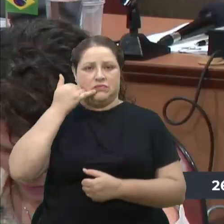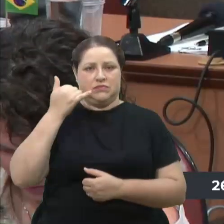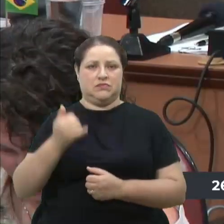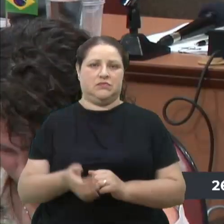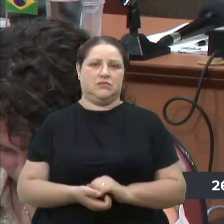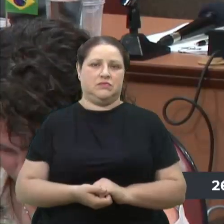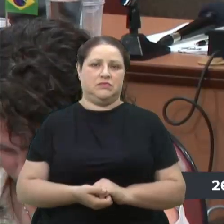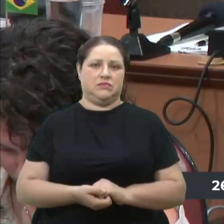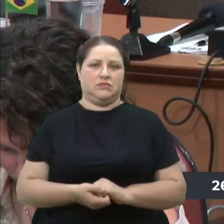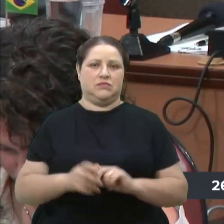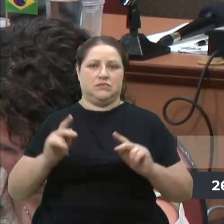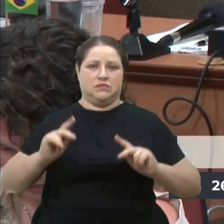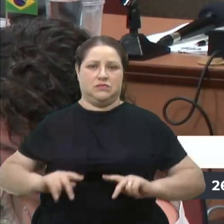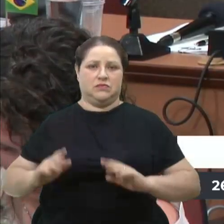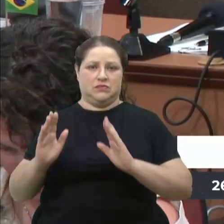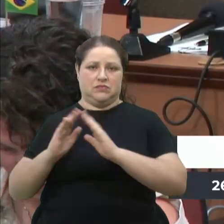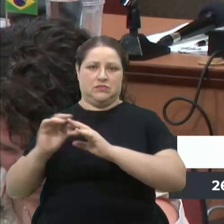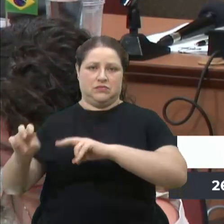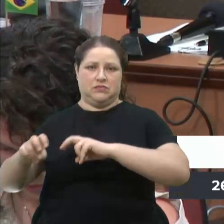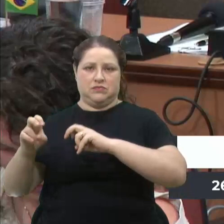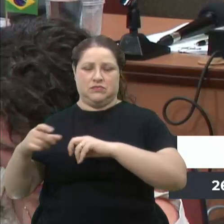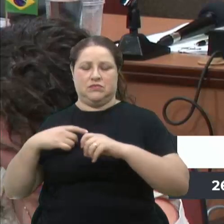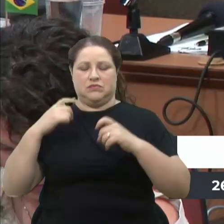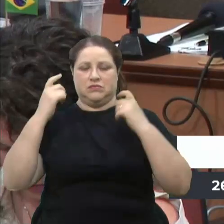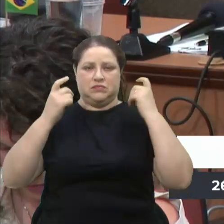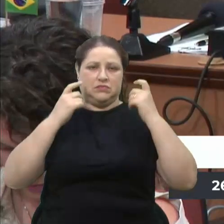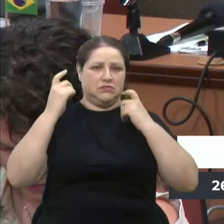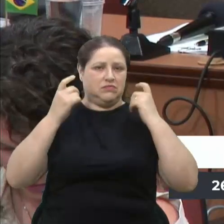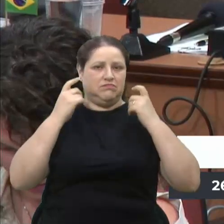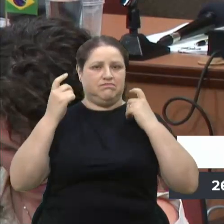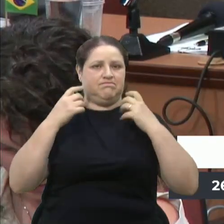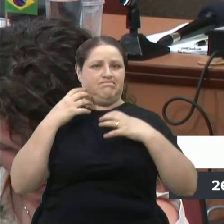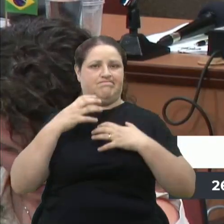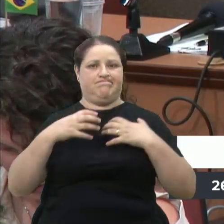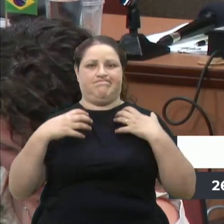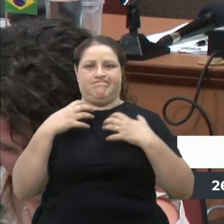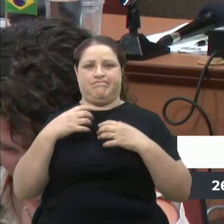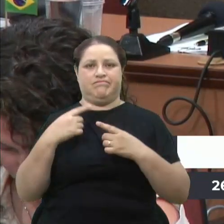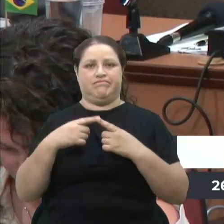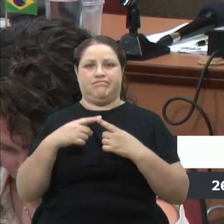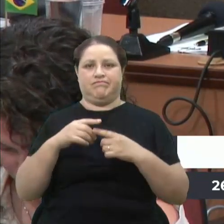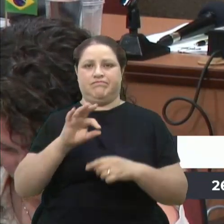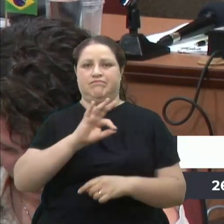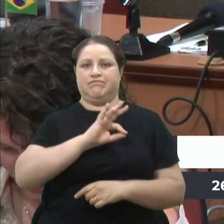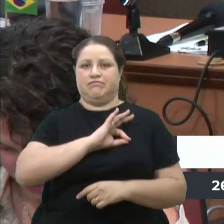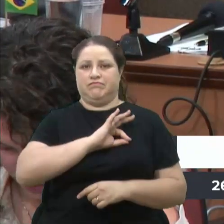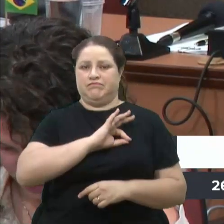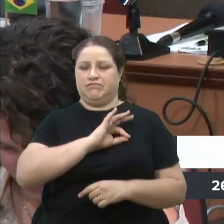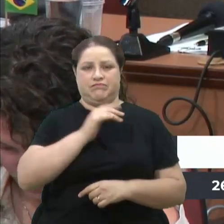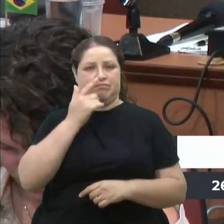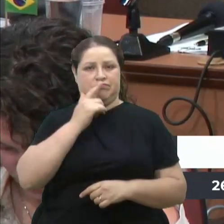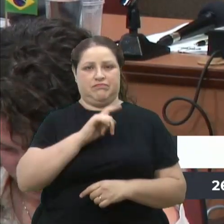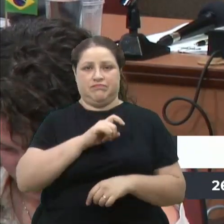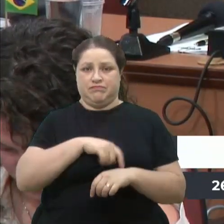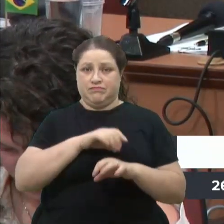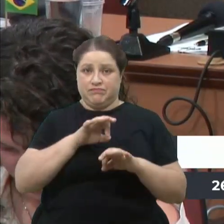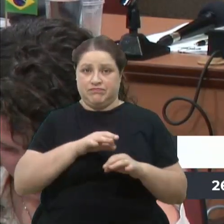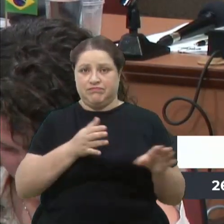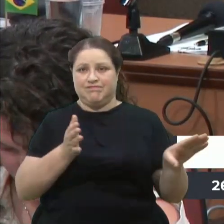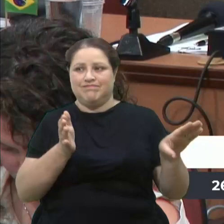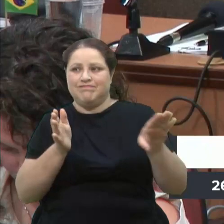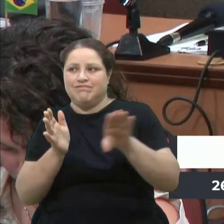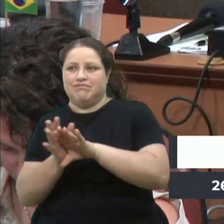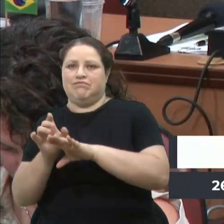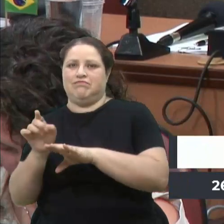dos Colonos desesperados porque porque a brigada não chega a tempo lá na colônia para